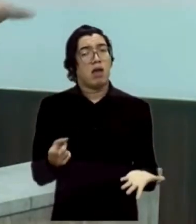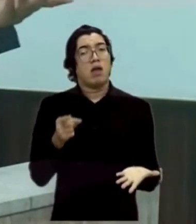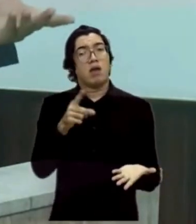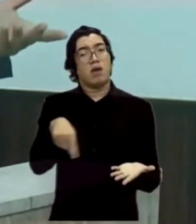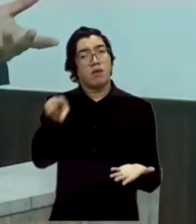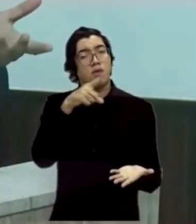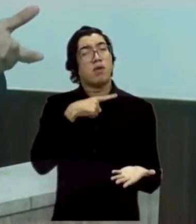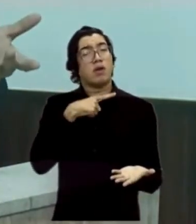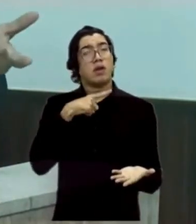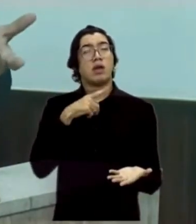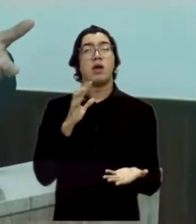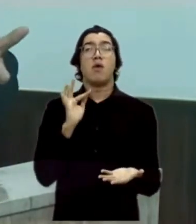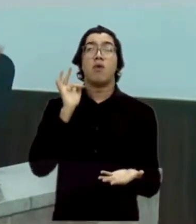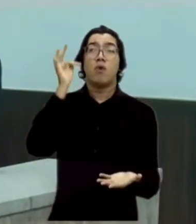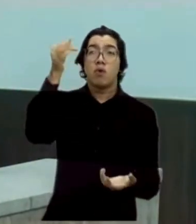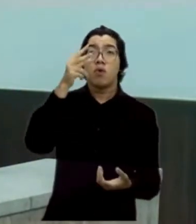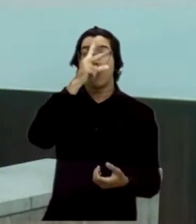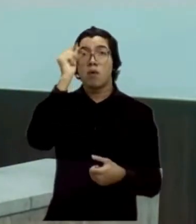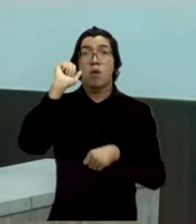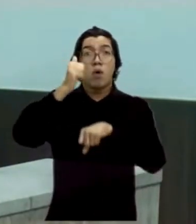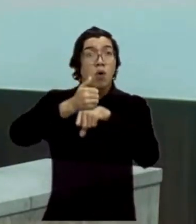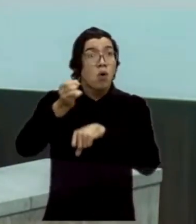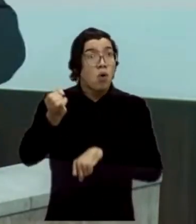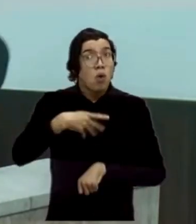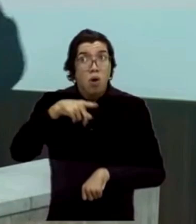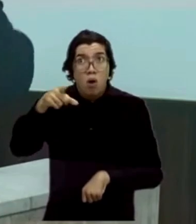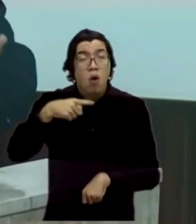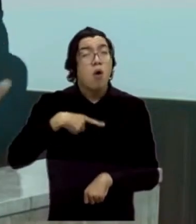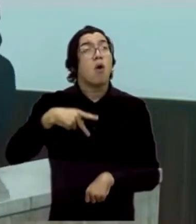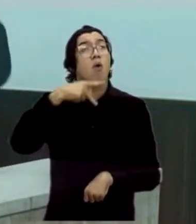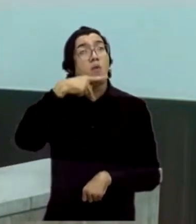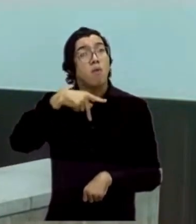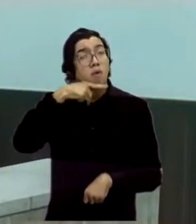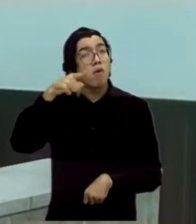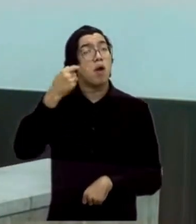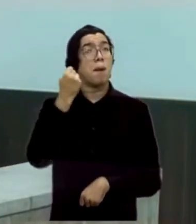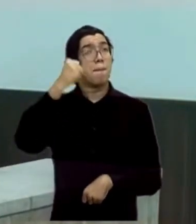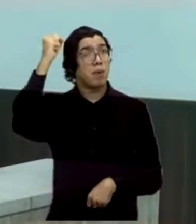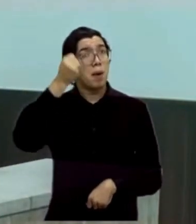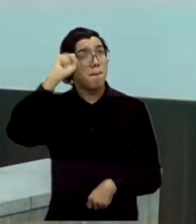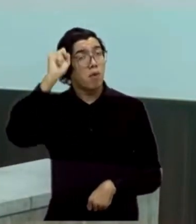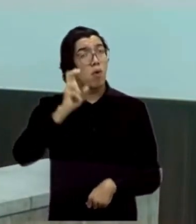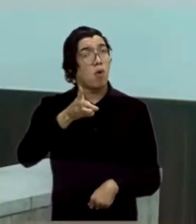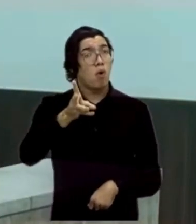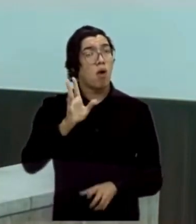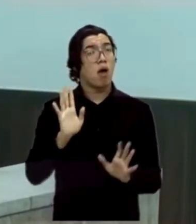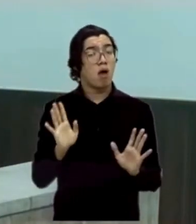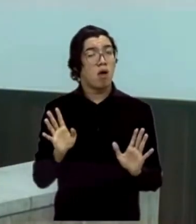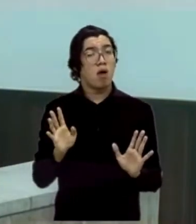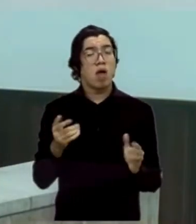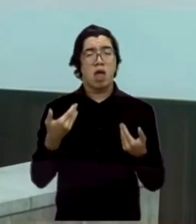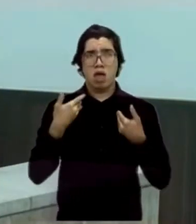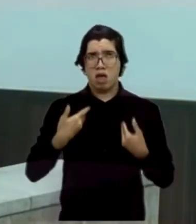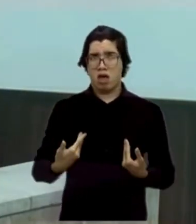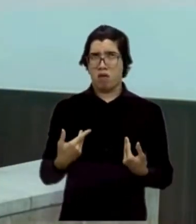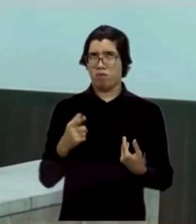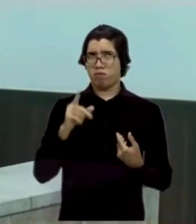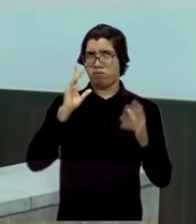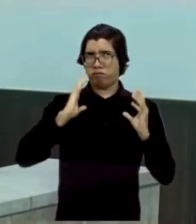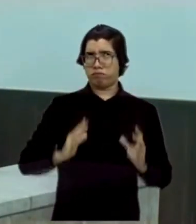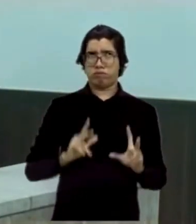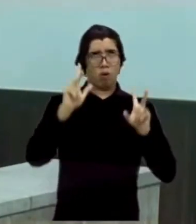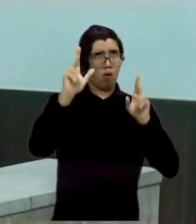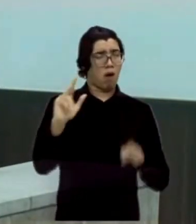vai defender também porque o que importa é a gestão que tá no poder eu não sou assim eu não sou assim respeito